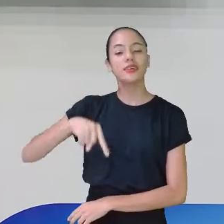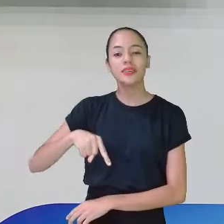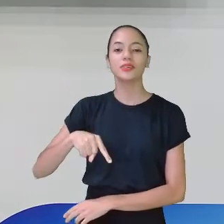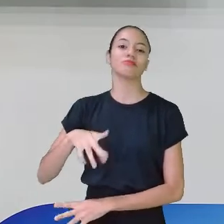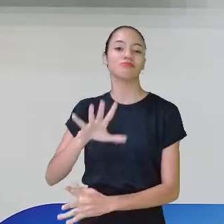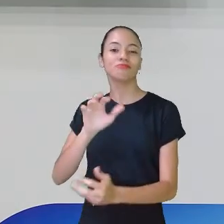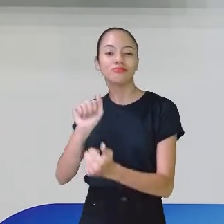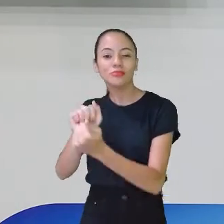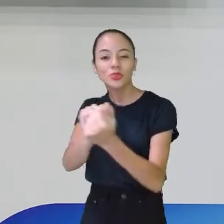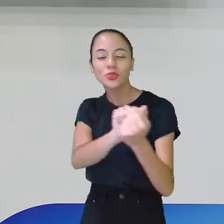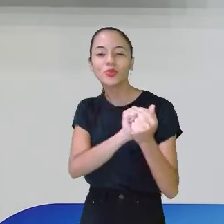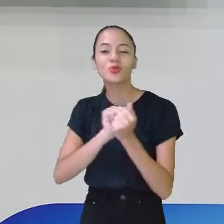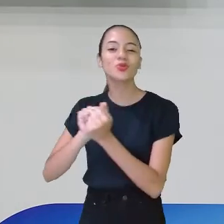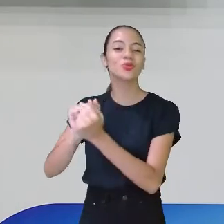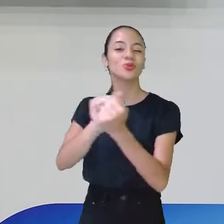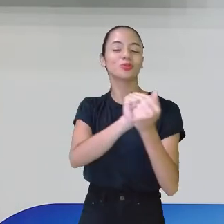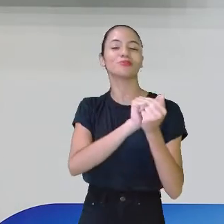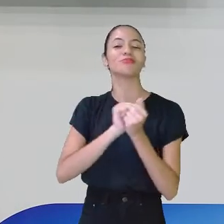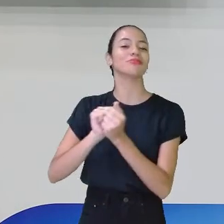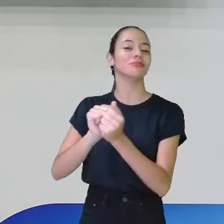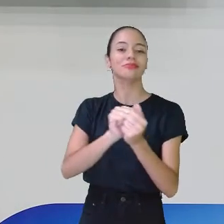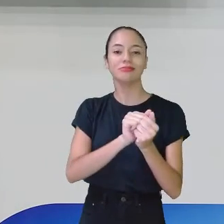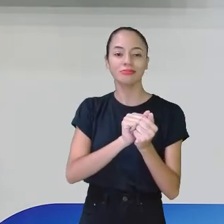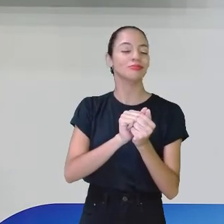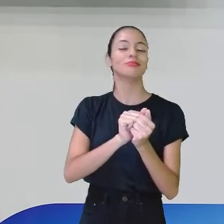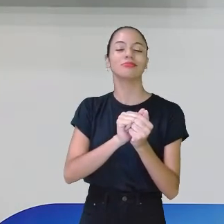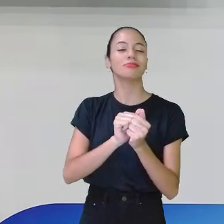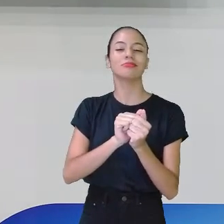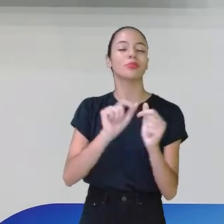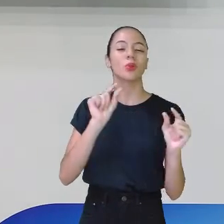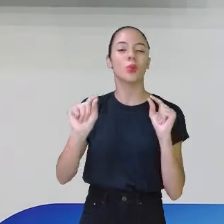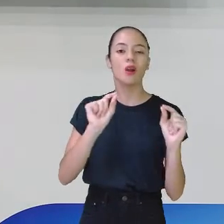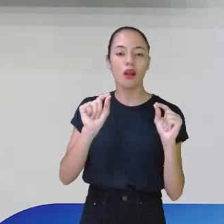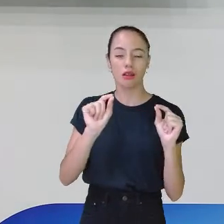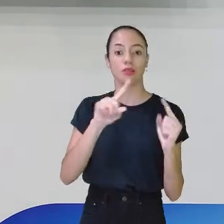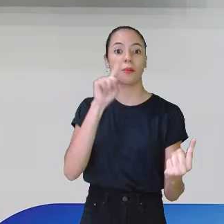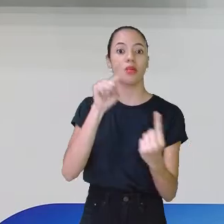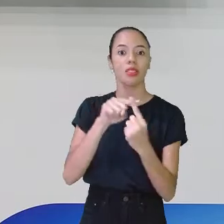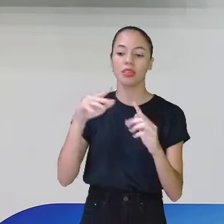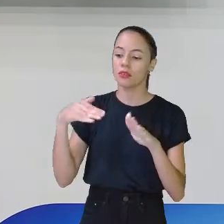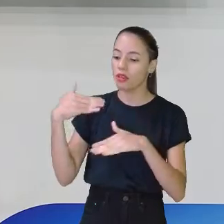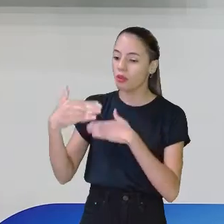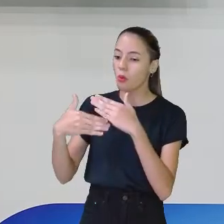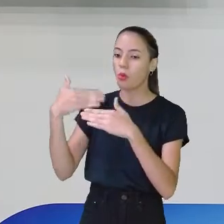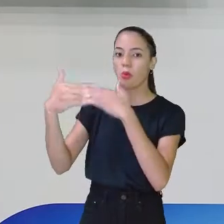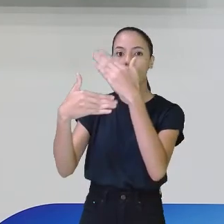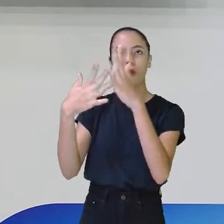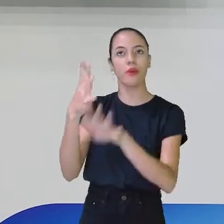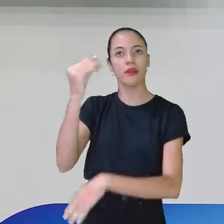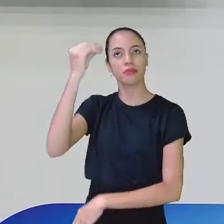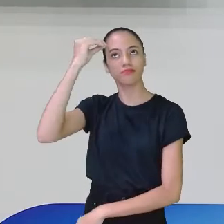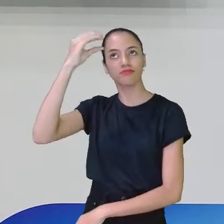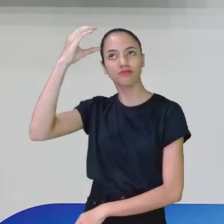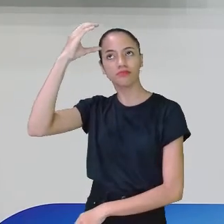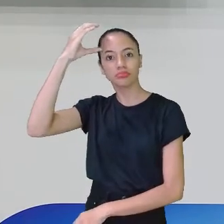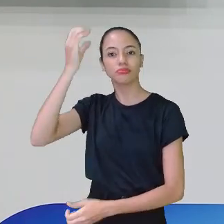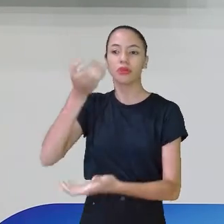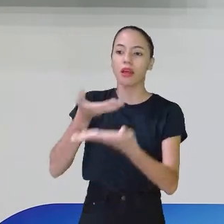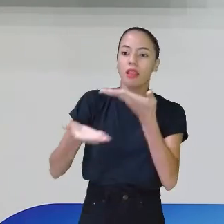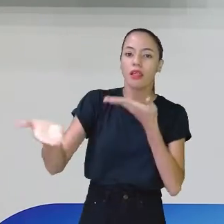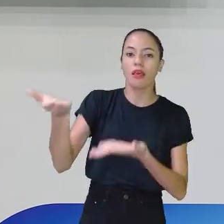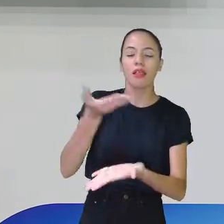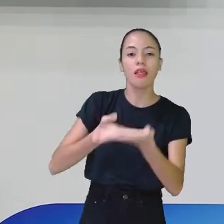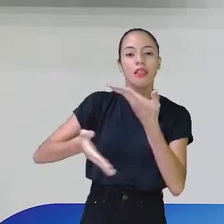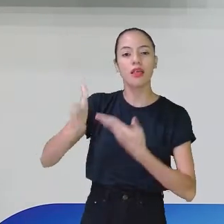em conjunto, juntos, para construir, essa comunidade de conhecimentos, de estudo,